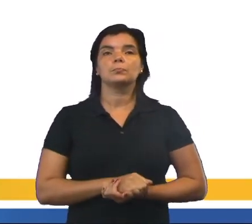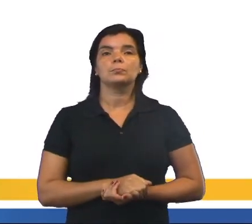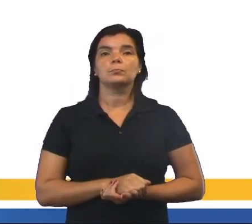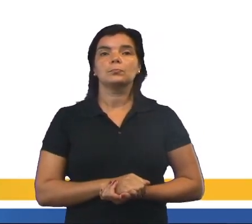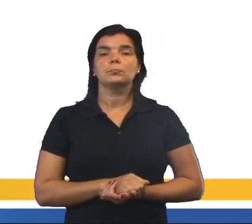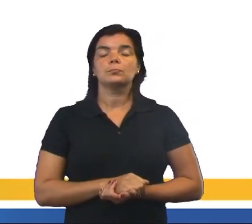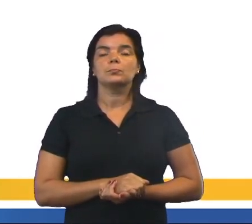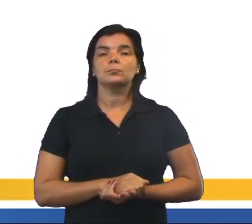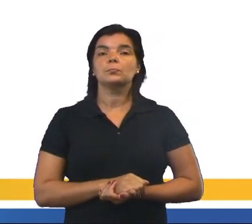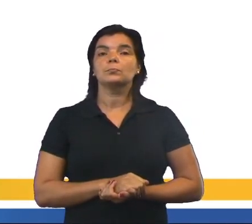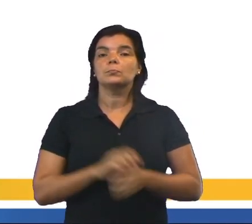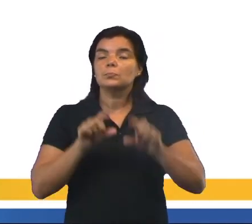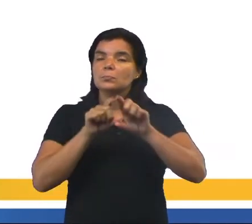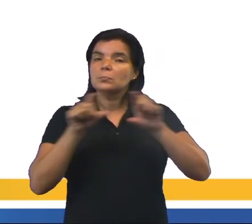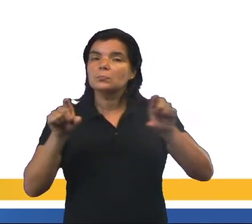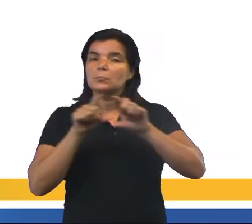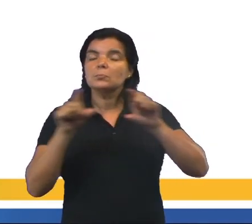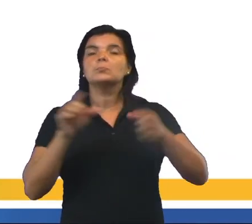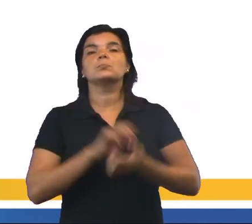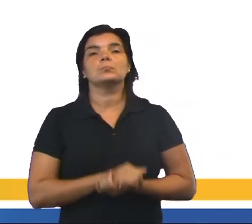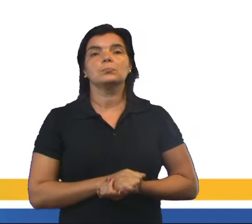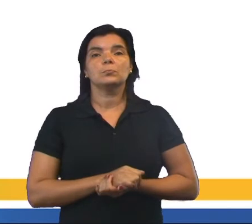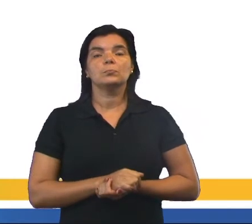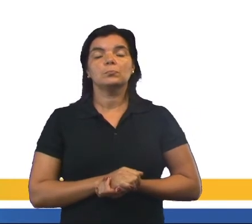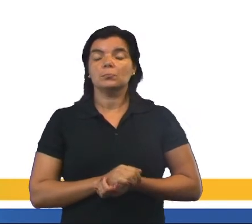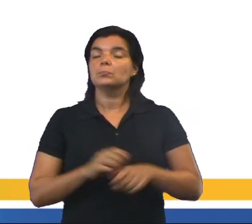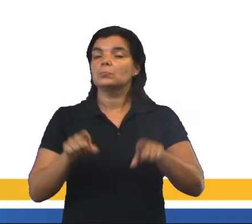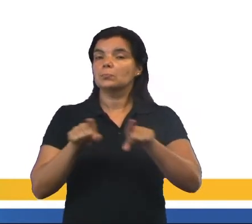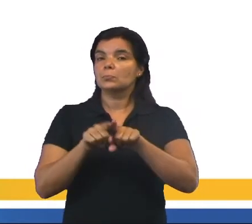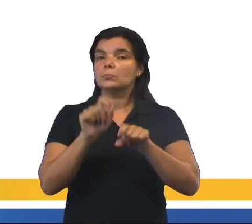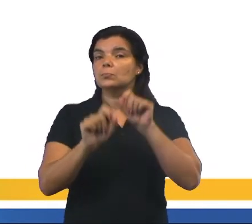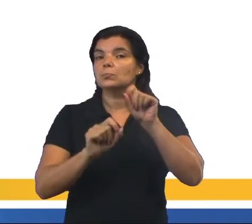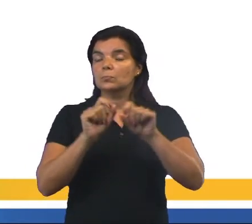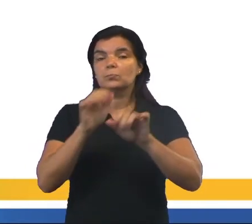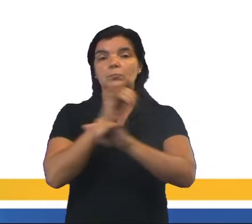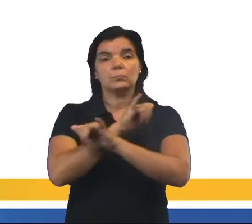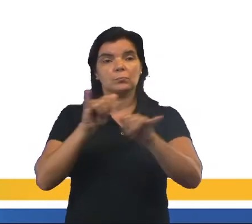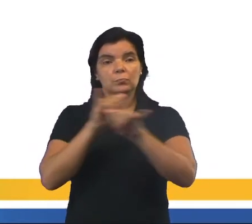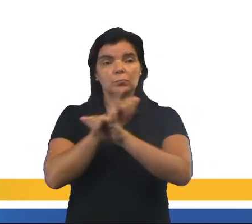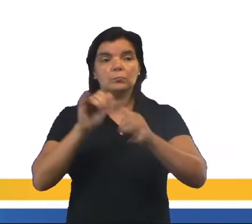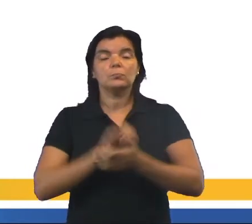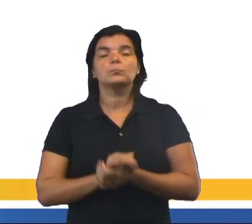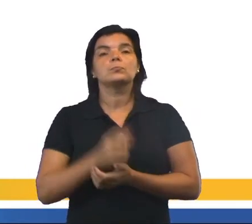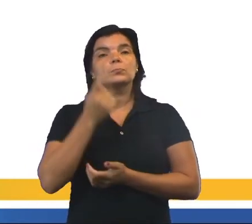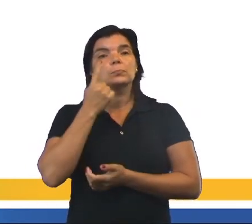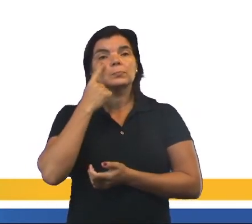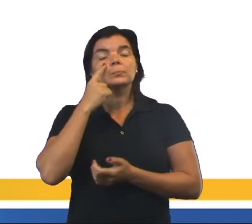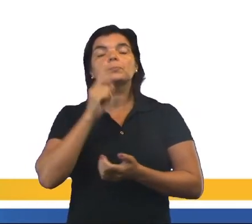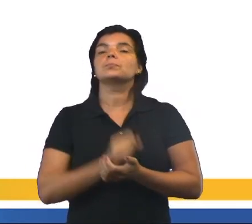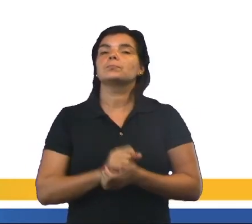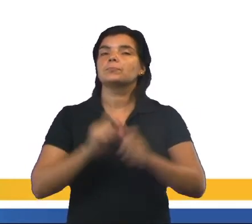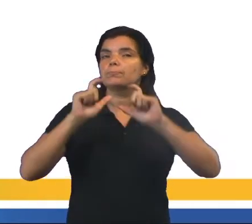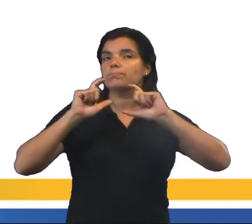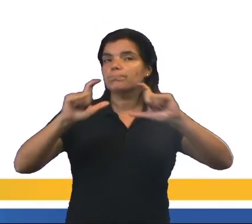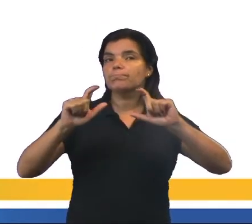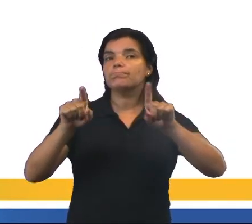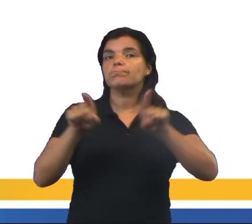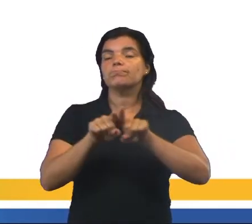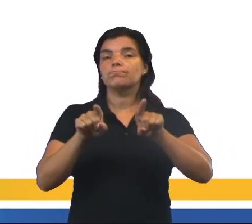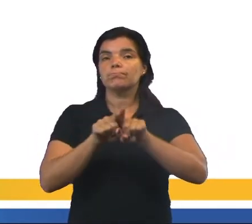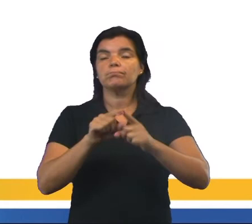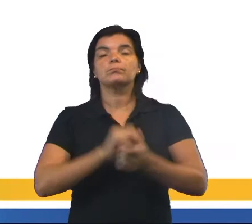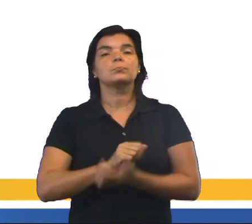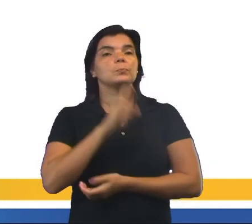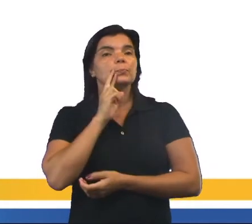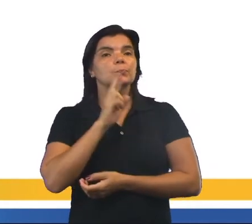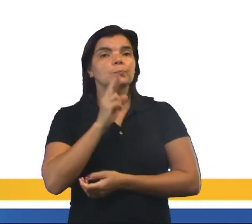o trecho, uma linha fina, no caso, né, um fragmento da notícia. Vamos colocar em destaque aí, para